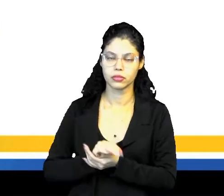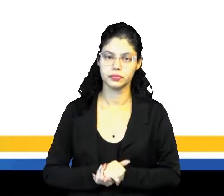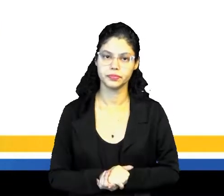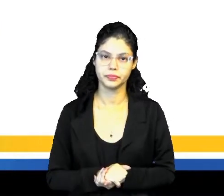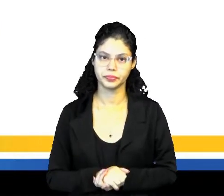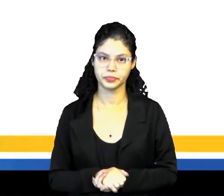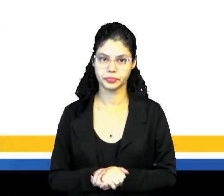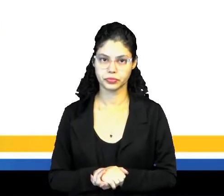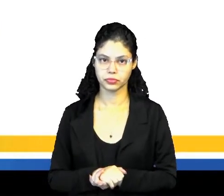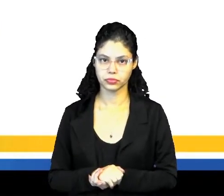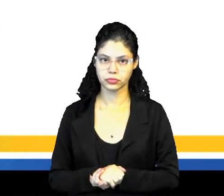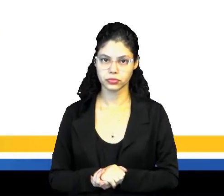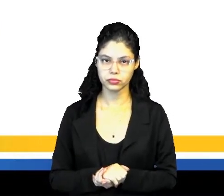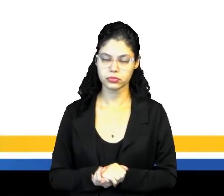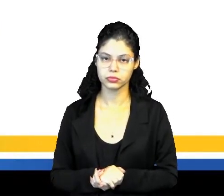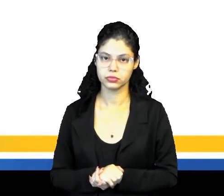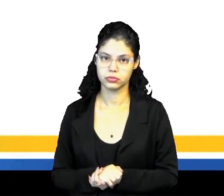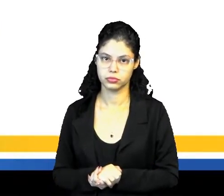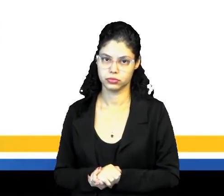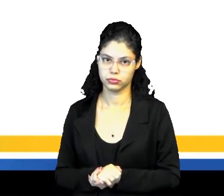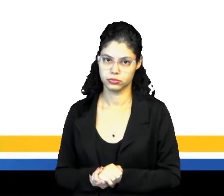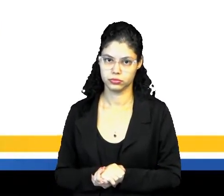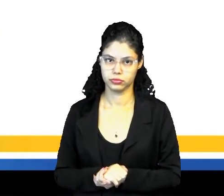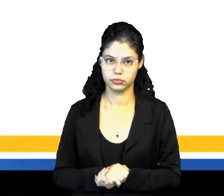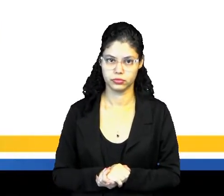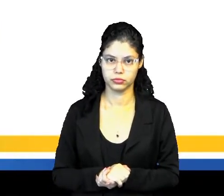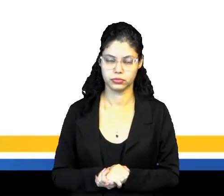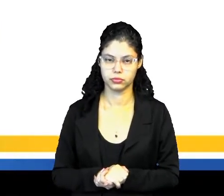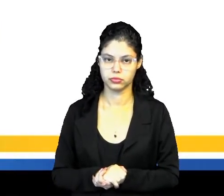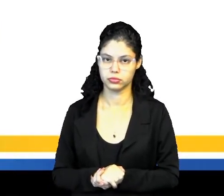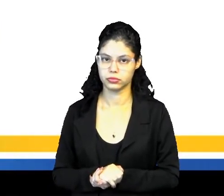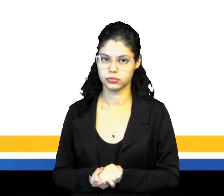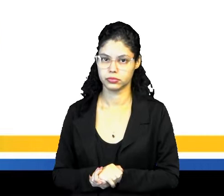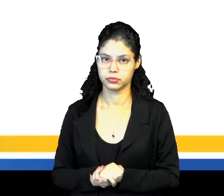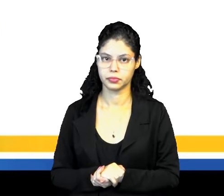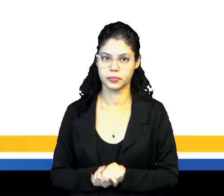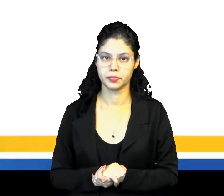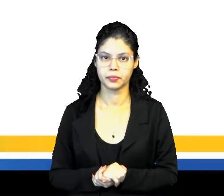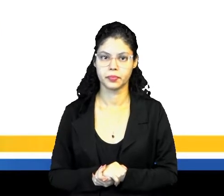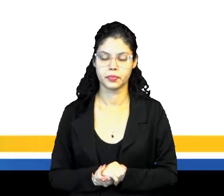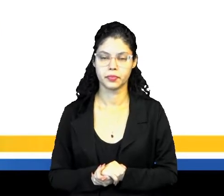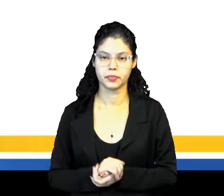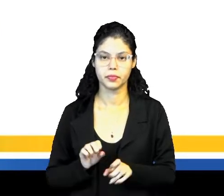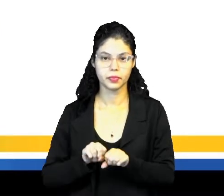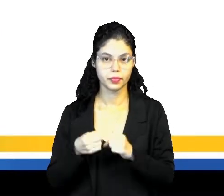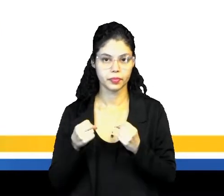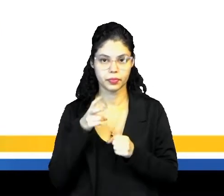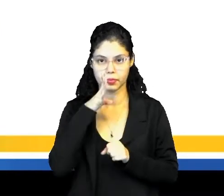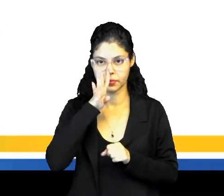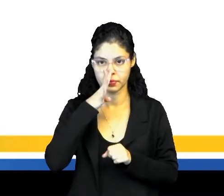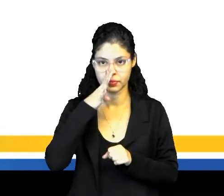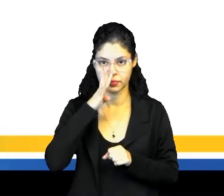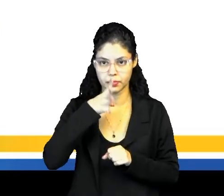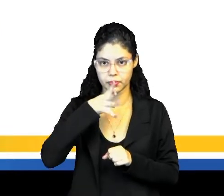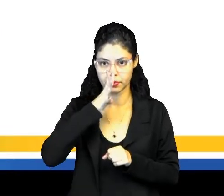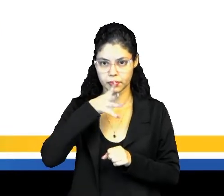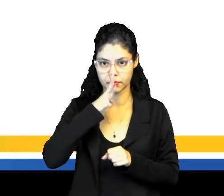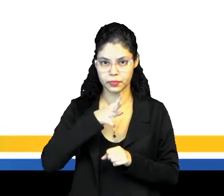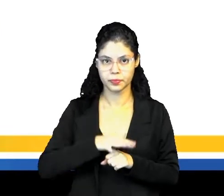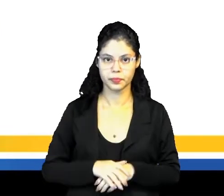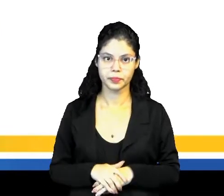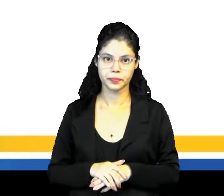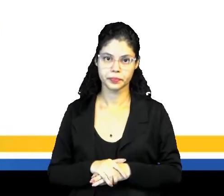away também tem esse sentido, ok? Take apart, nós temos desmontar,